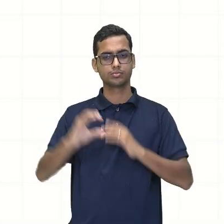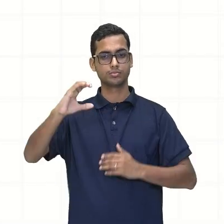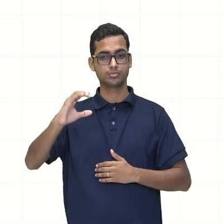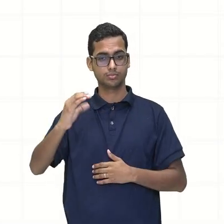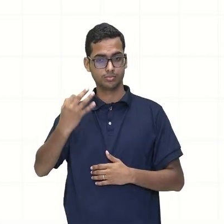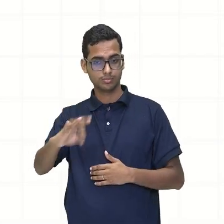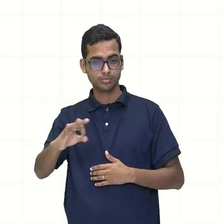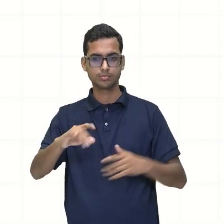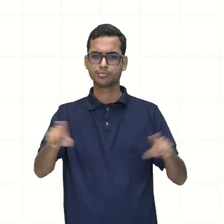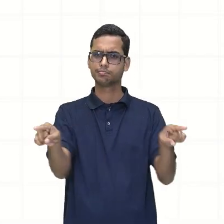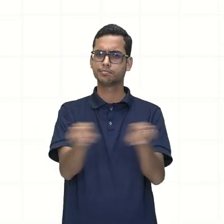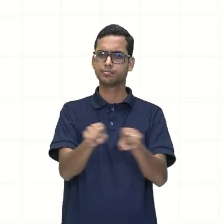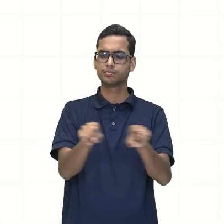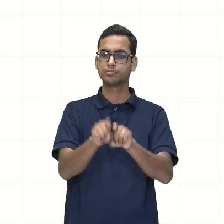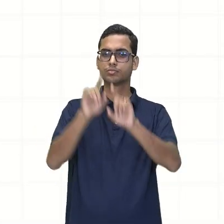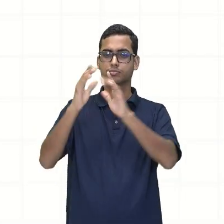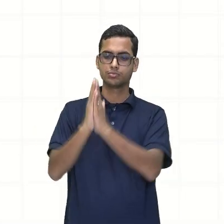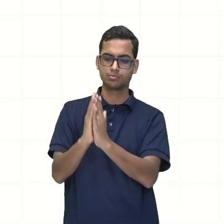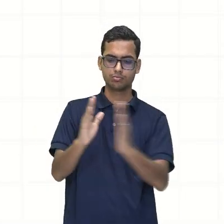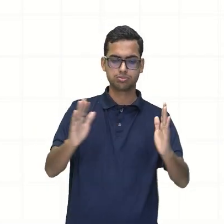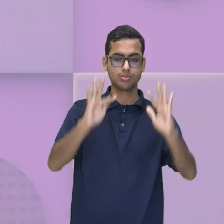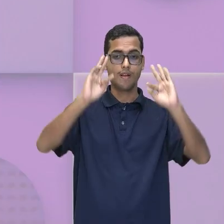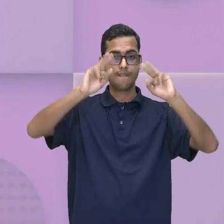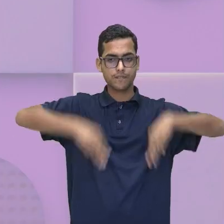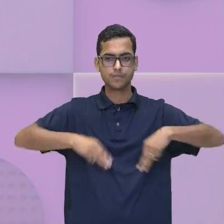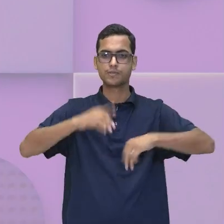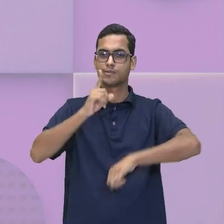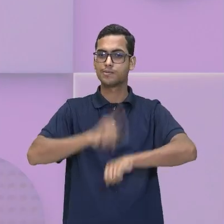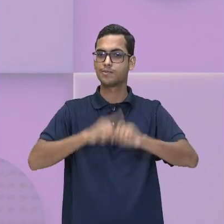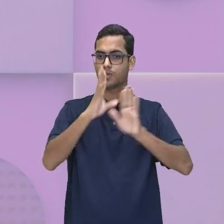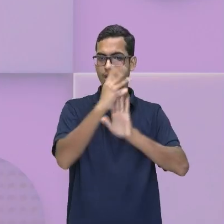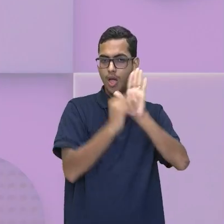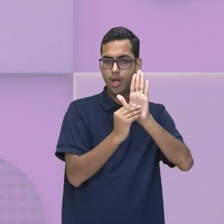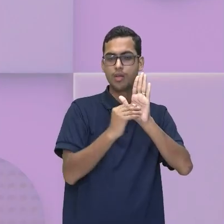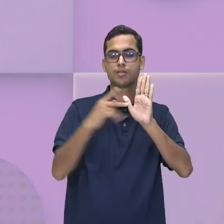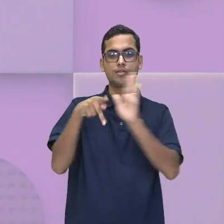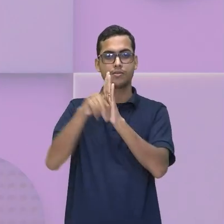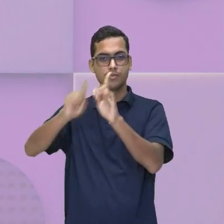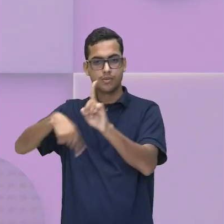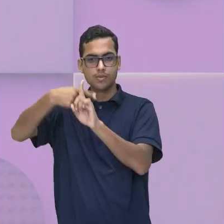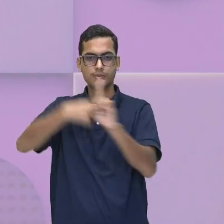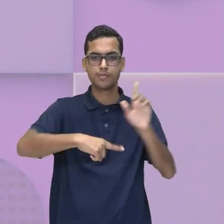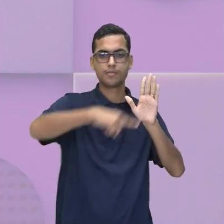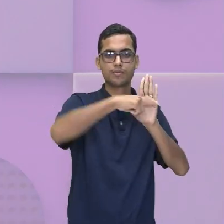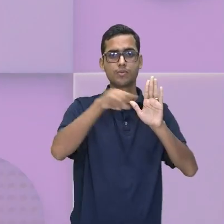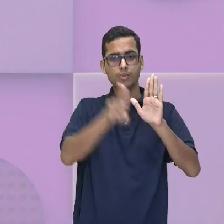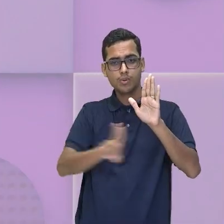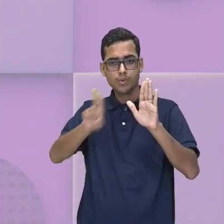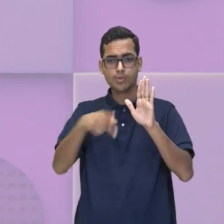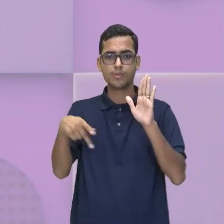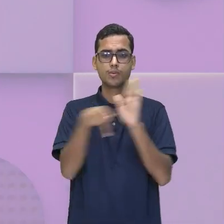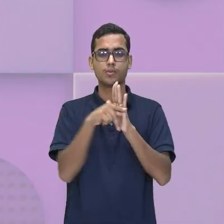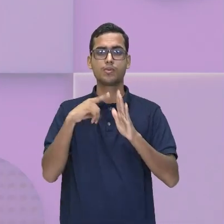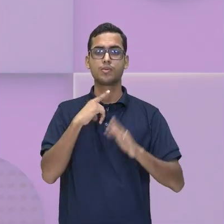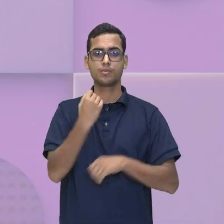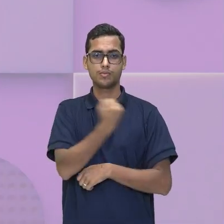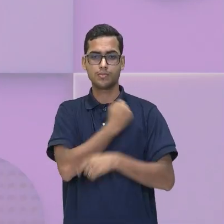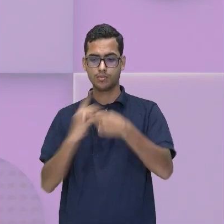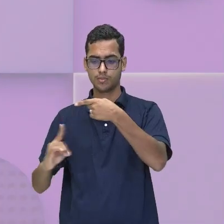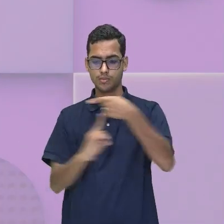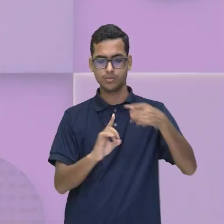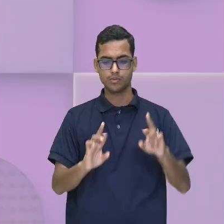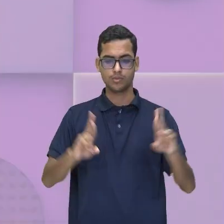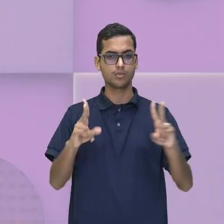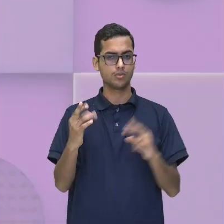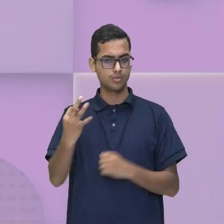E aí, a gente finaliza, então, esse nosso conteúdo de adição e subtração com denominadores diferentes,